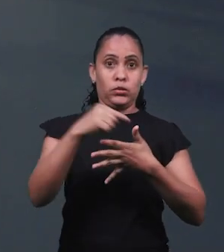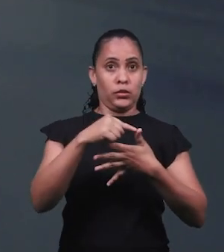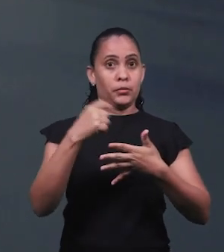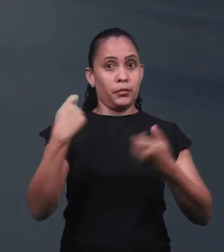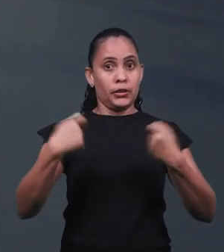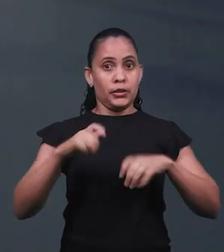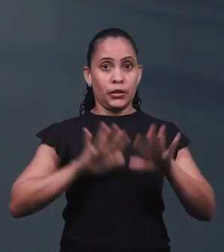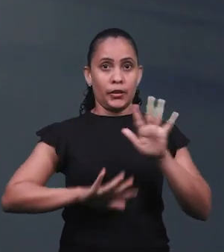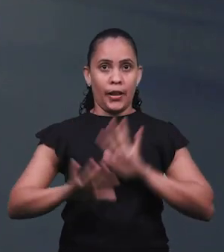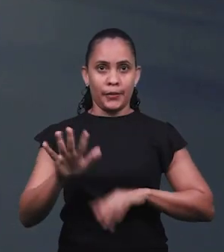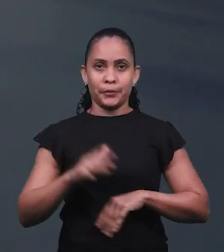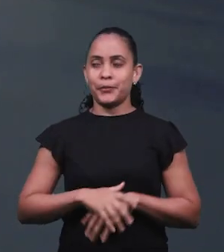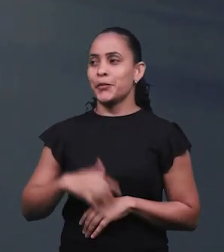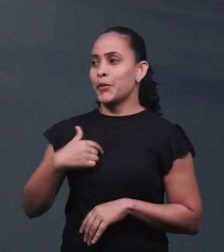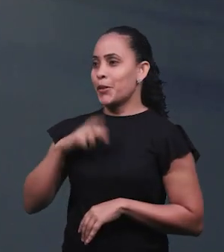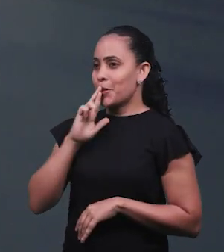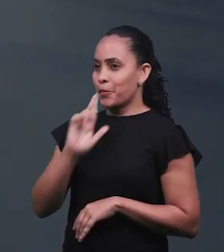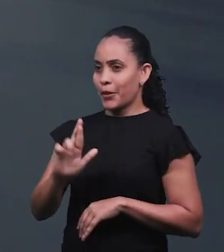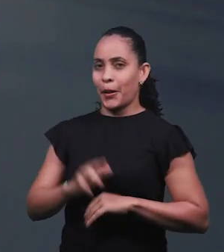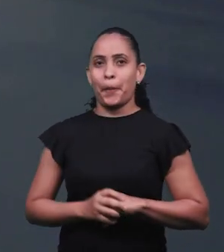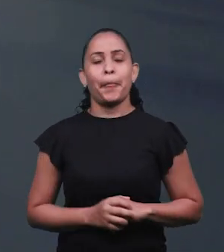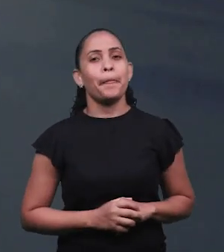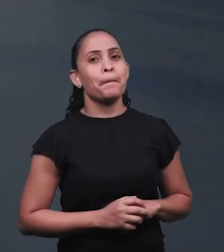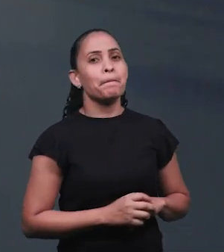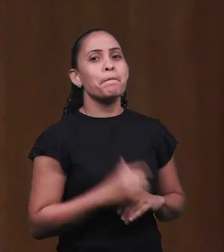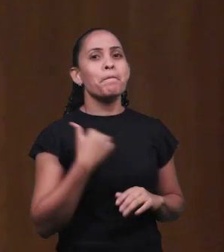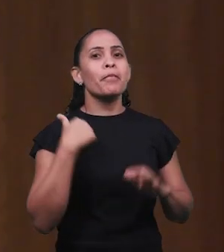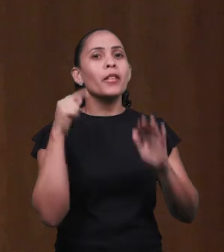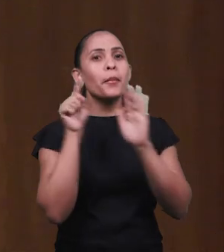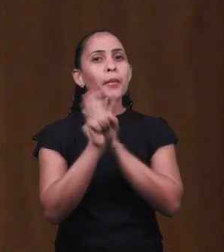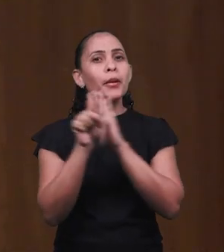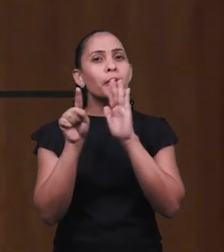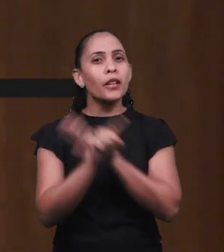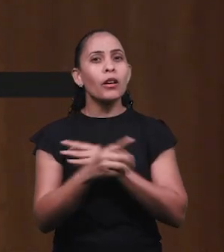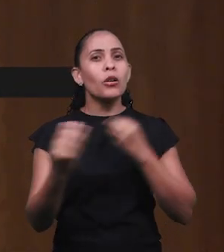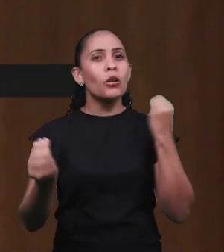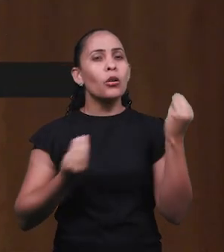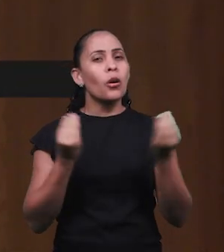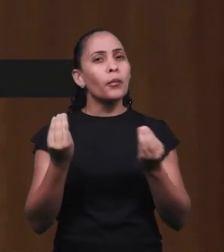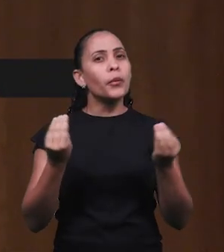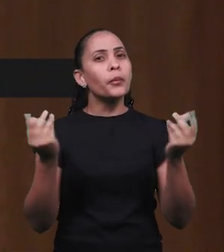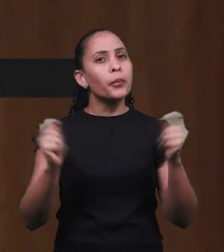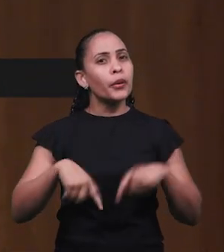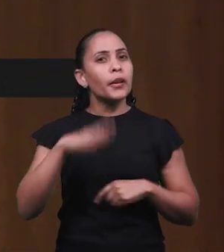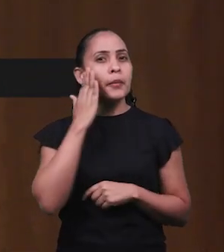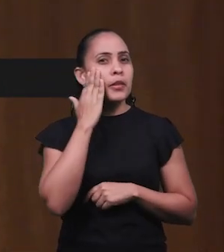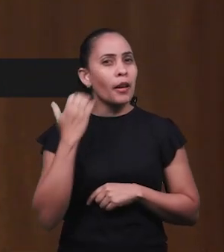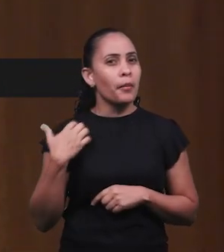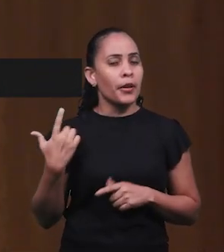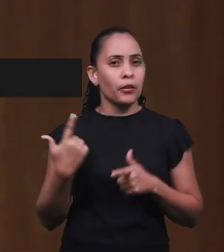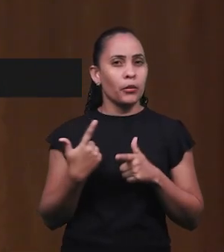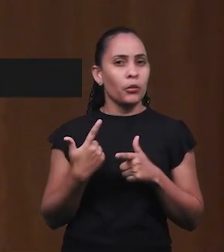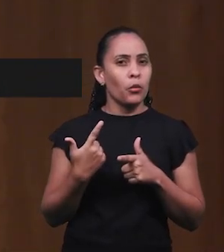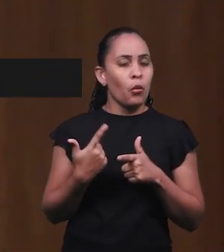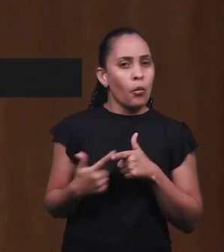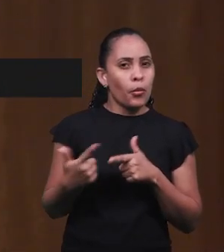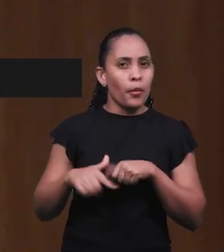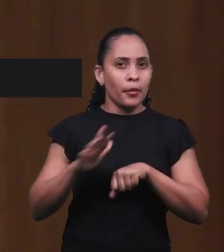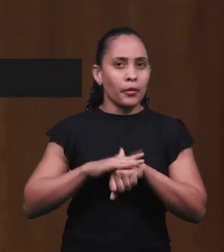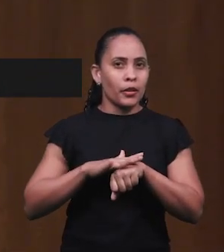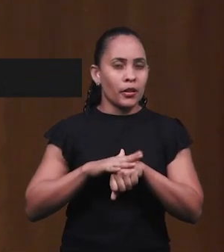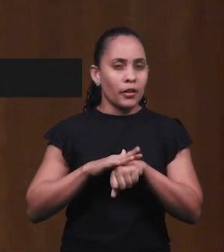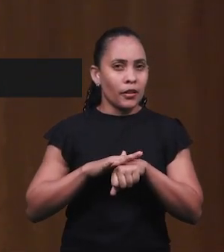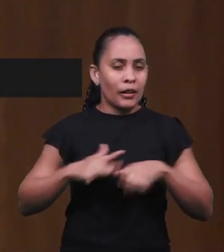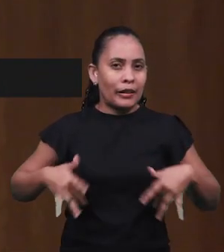senhora vai acabar me respondendo. Eu queria perguntar, como podemos saber se estamos com alguma alteração renal para